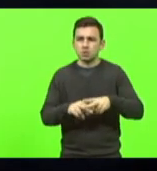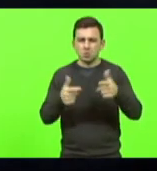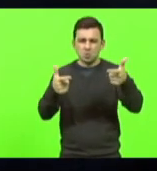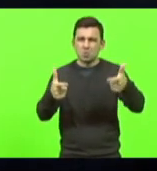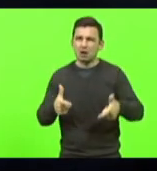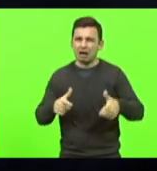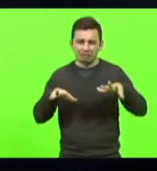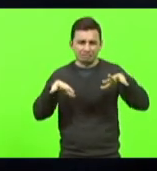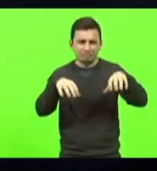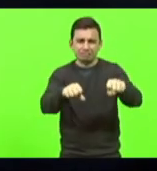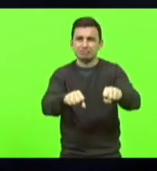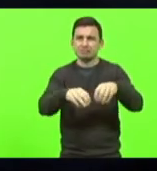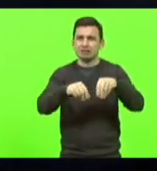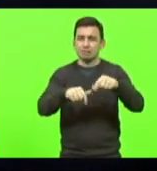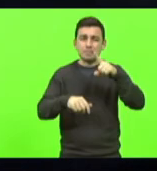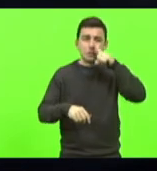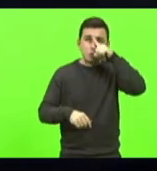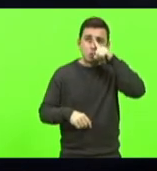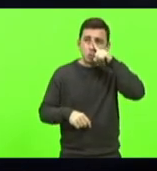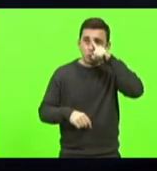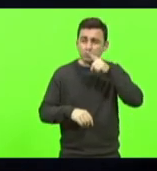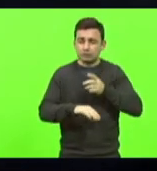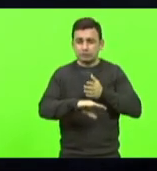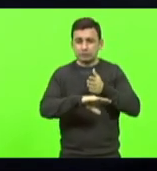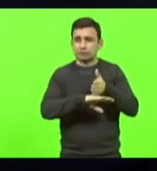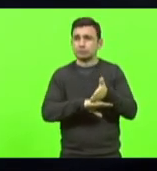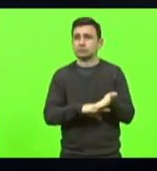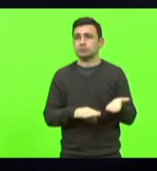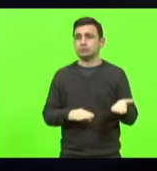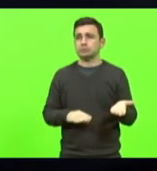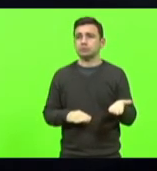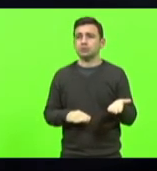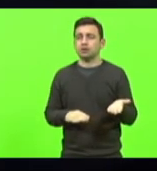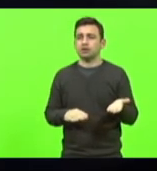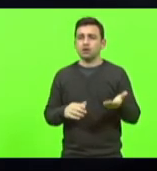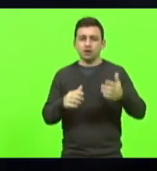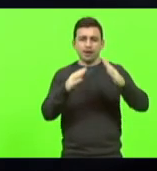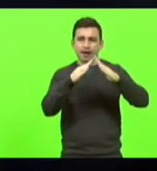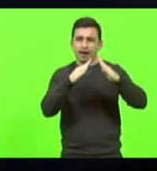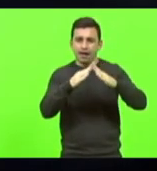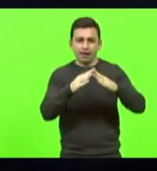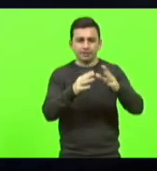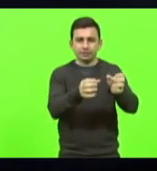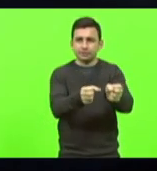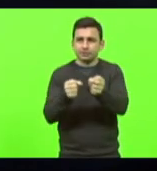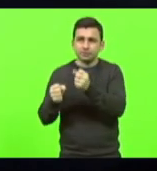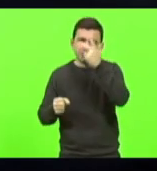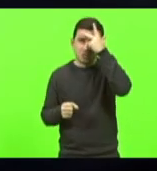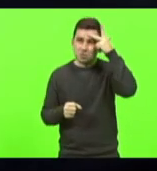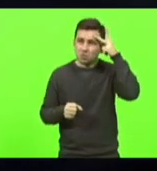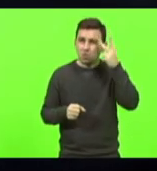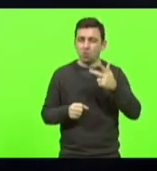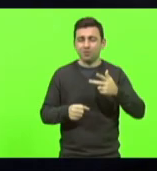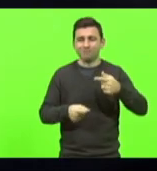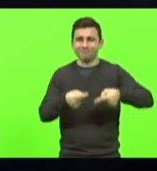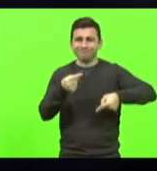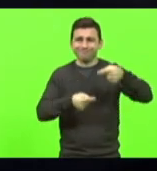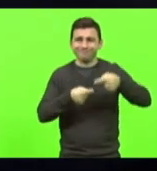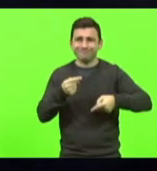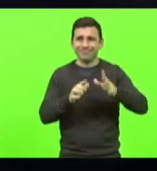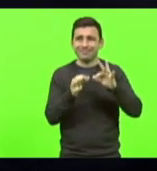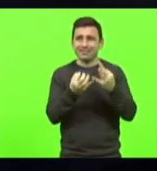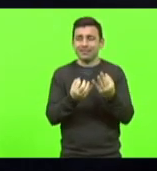ocupação áreas de risco desocupação de lar conflito familiar os Oficiais de Justiça